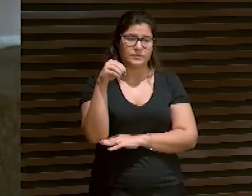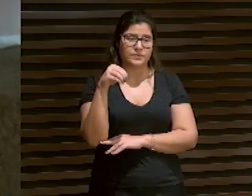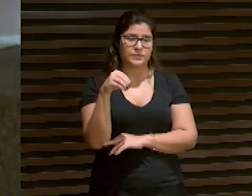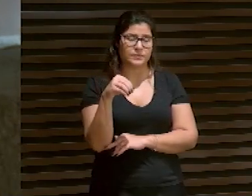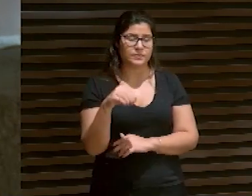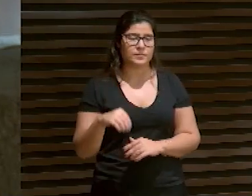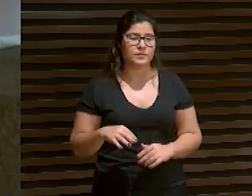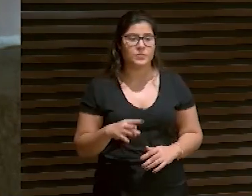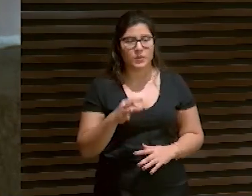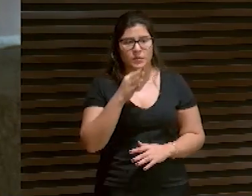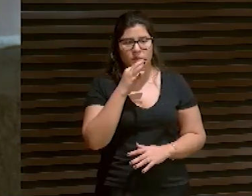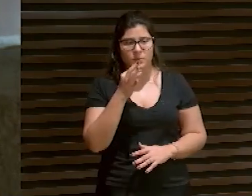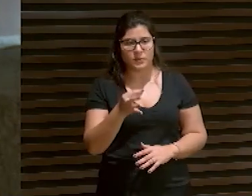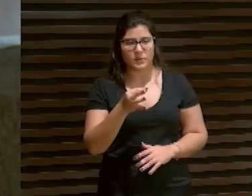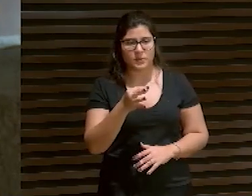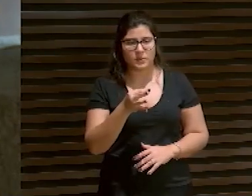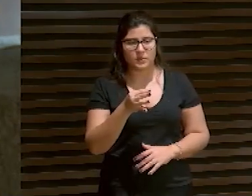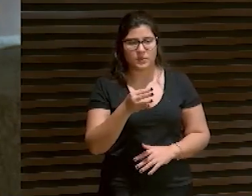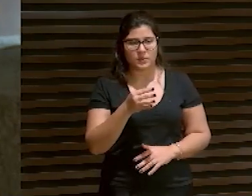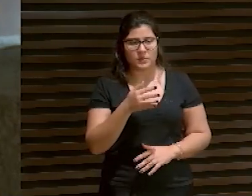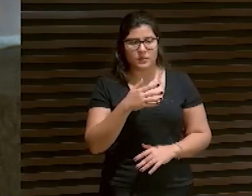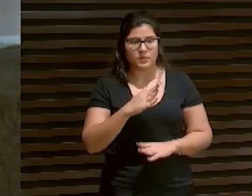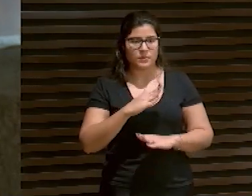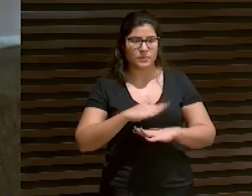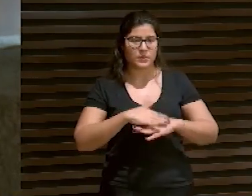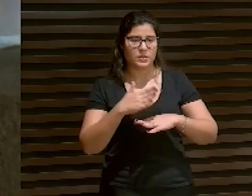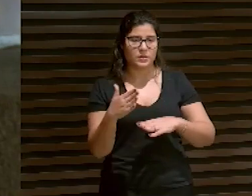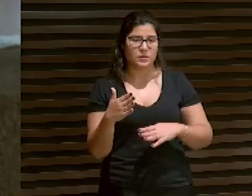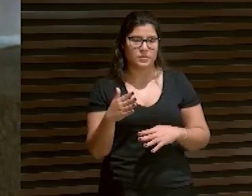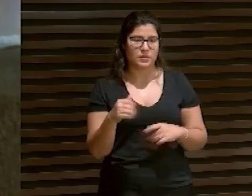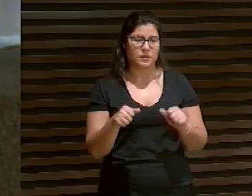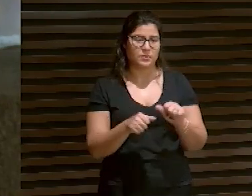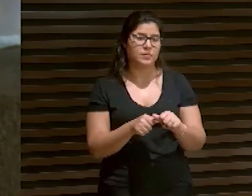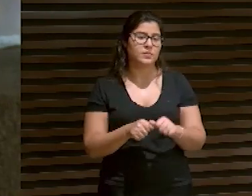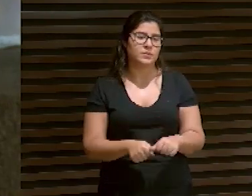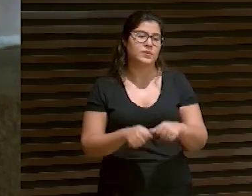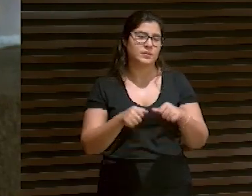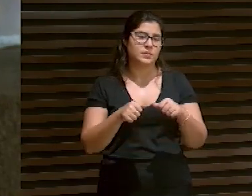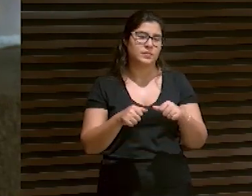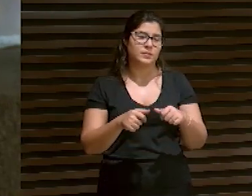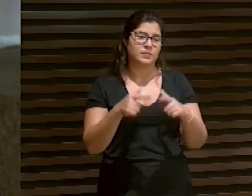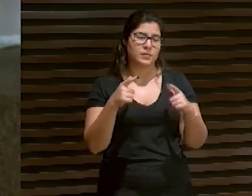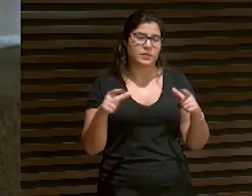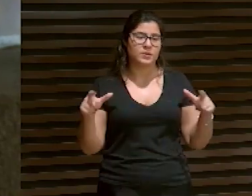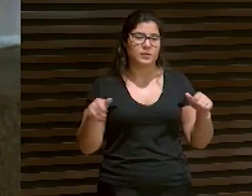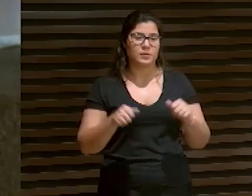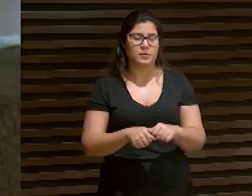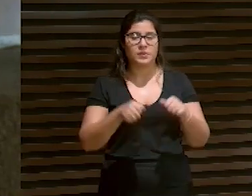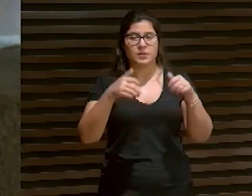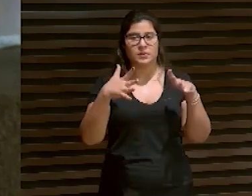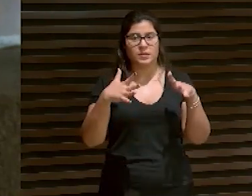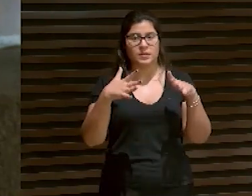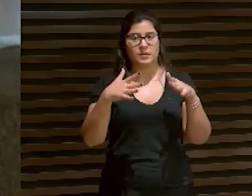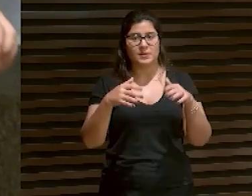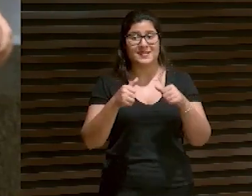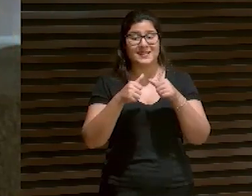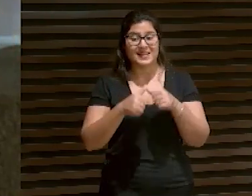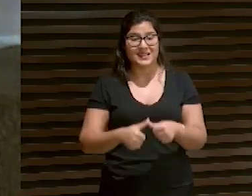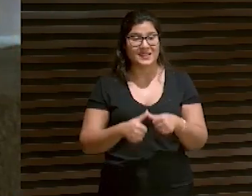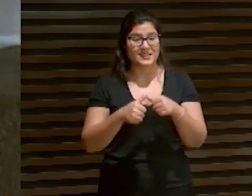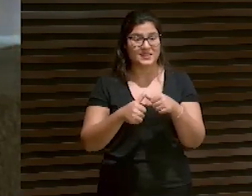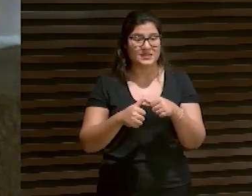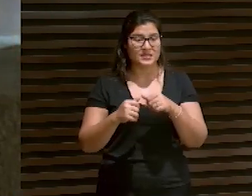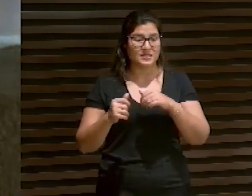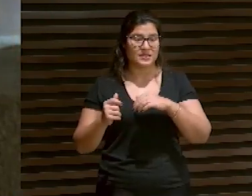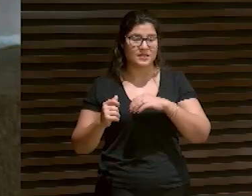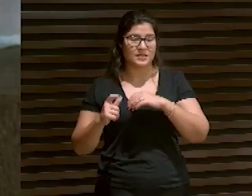opinião, mas o maior milagre do livro de Jonas, meus irmãos, o maior milagre do livro de Jonas é talvez esse verme domesticado.